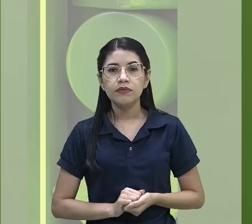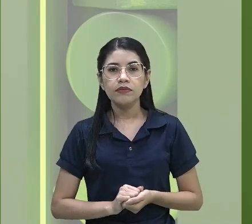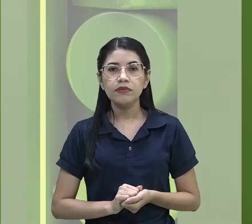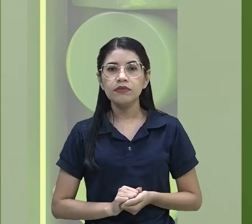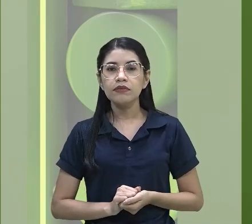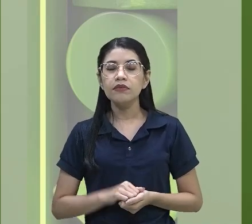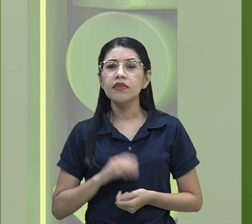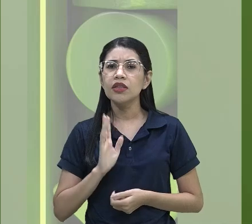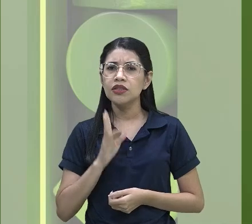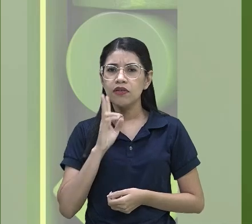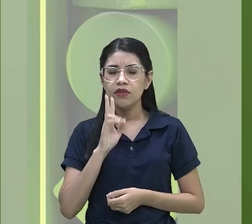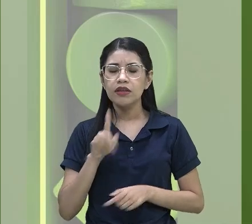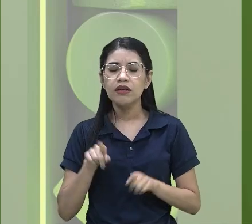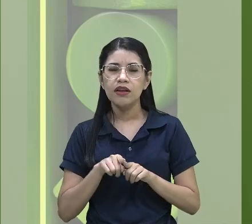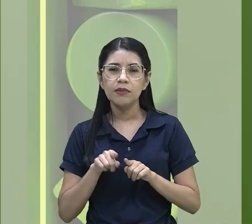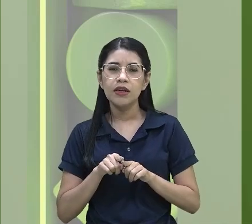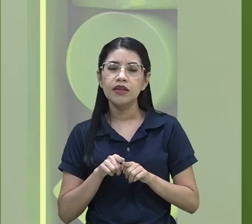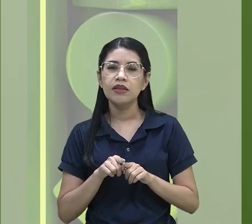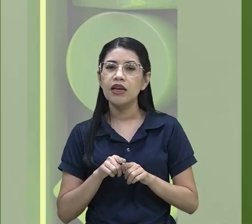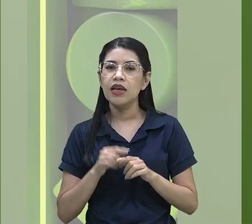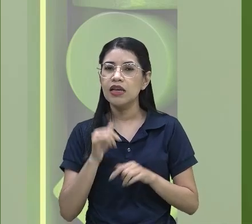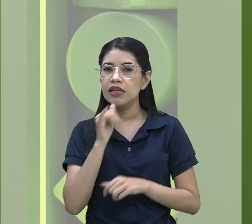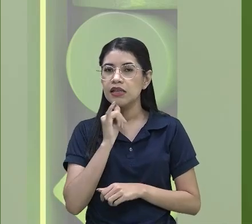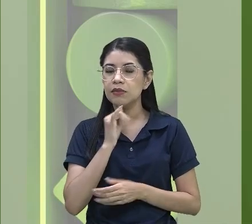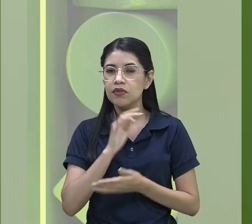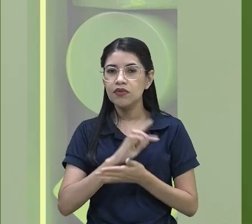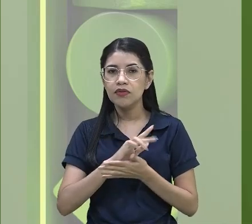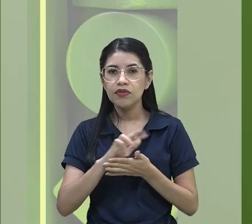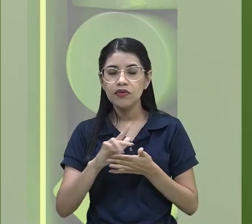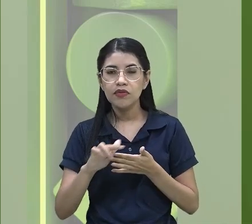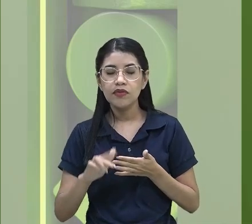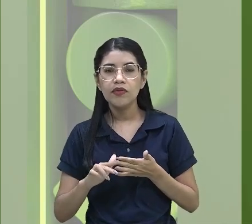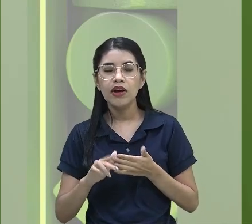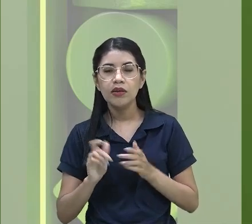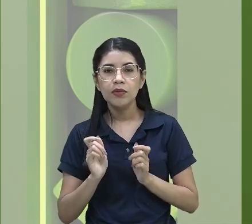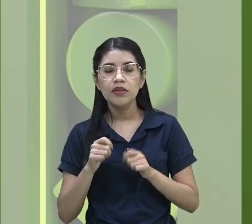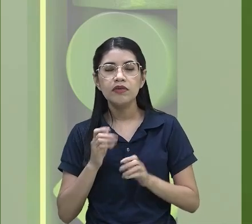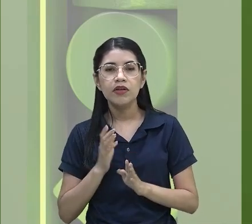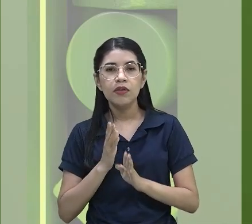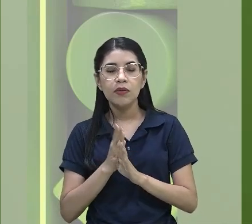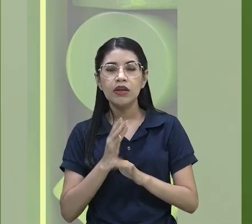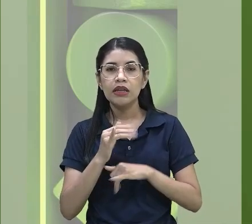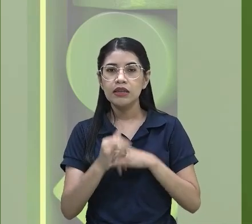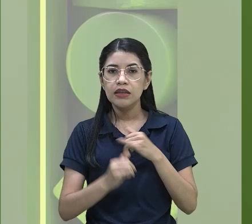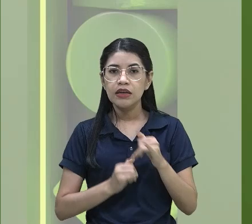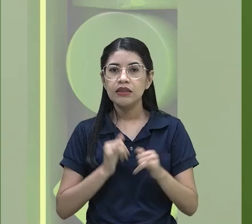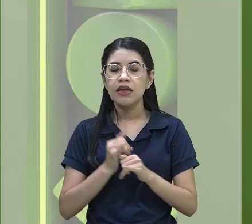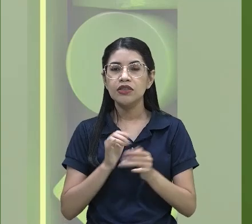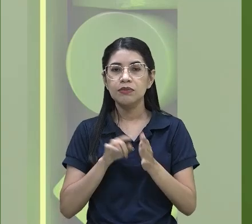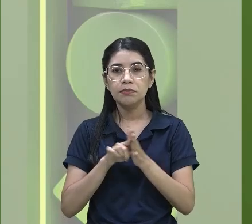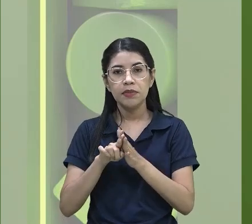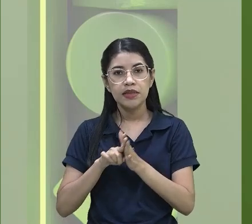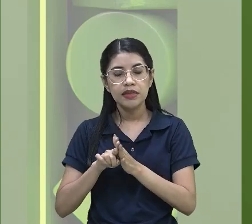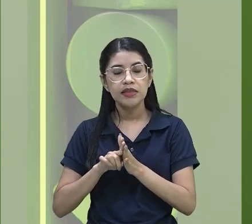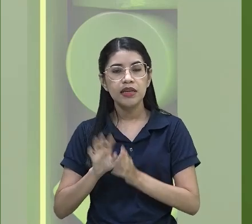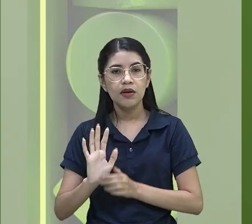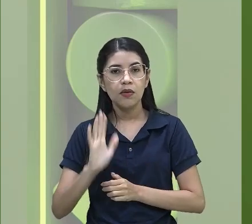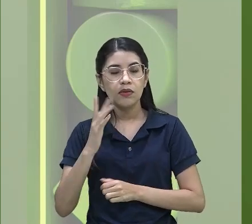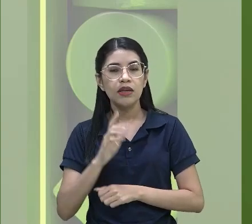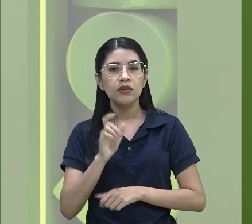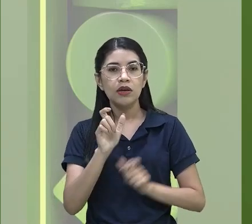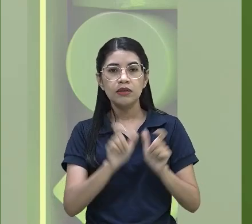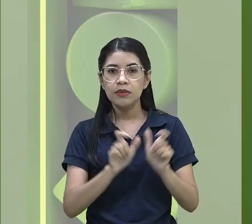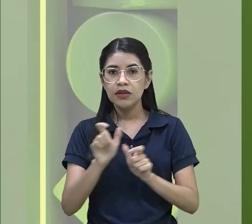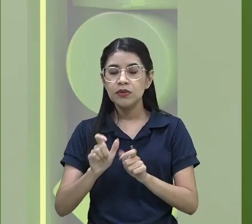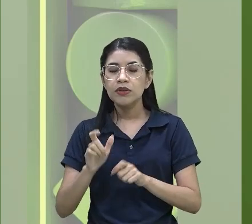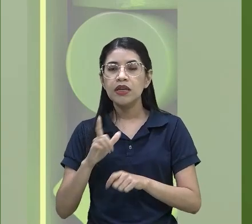gente já vê muitas situações, já tem muitos exemplos aí de pesquisa avançada com esses indivíduos que têm parte do